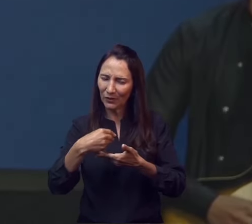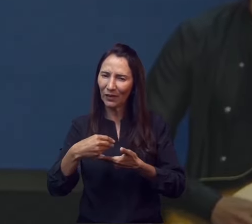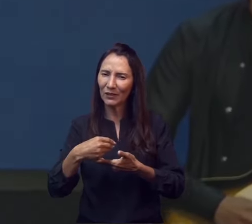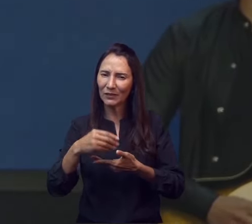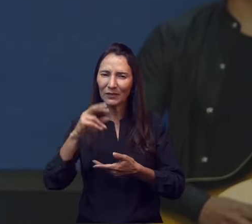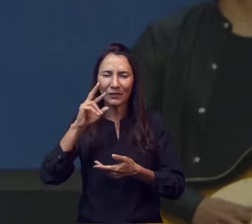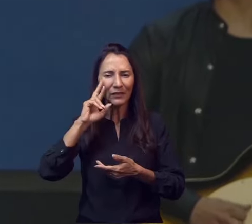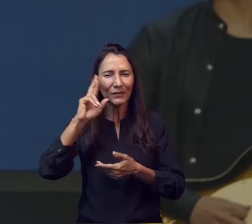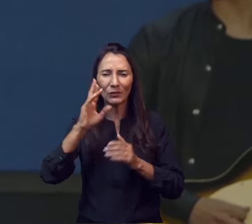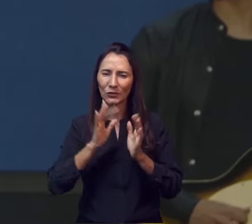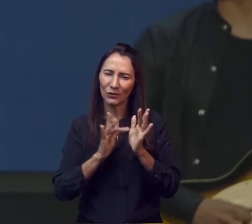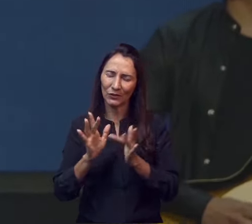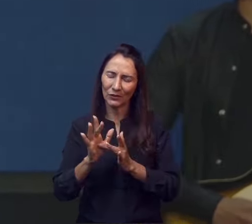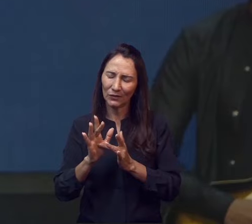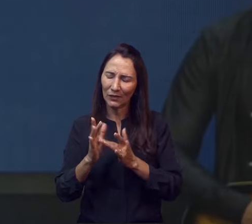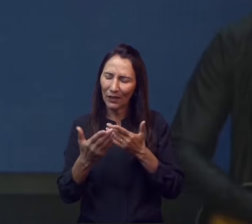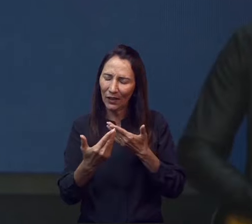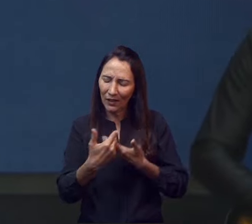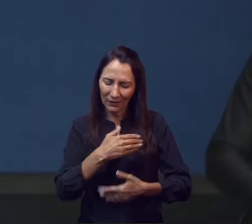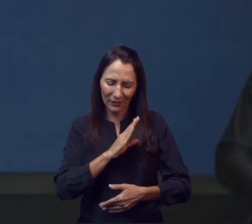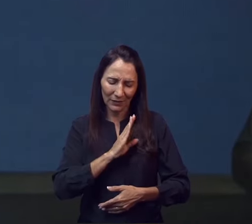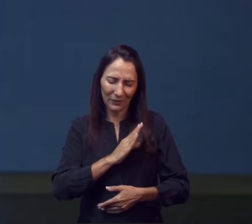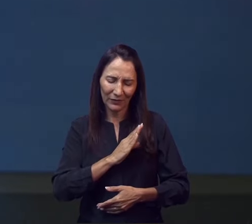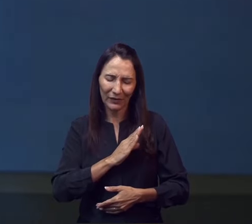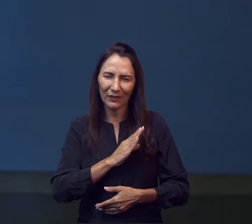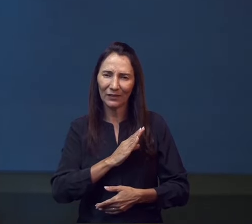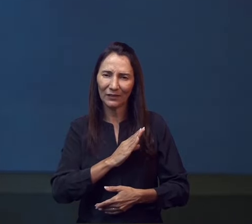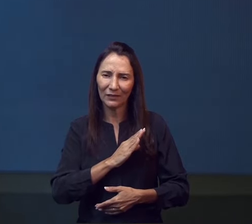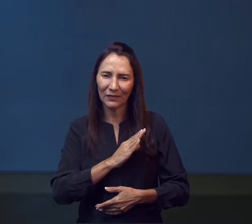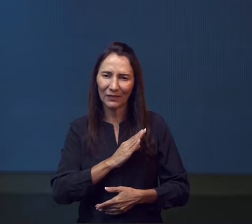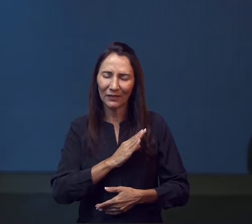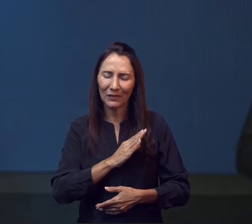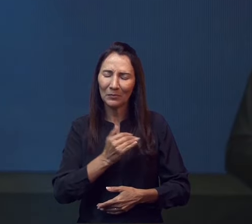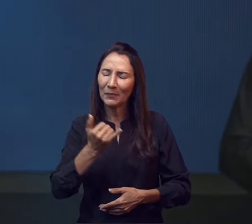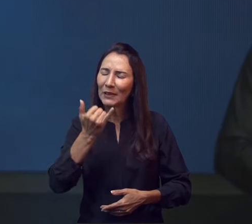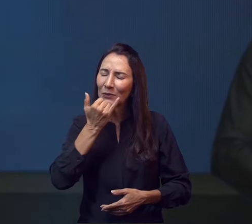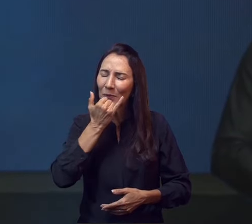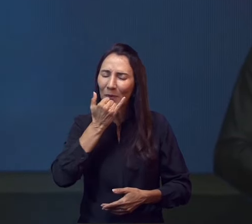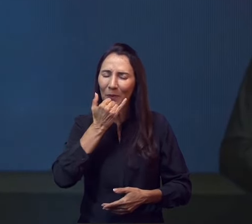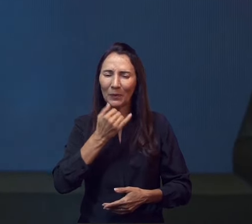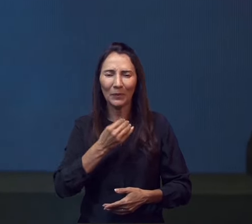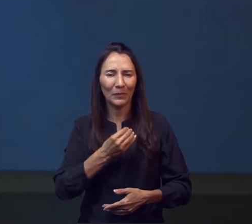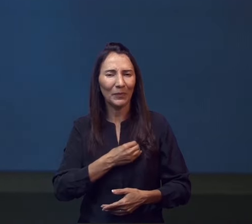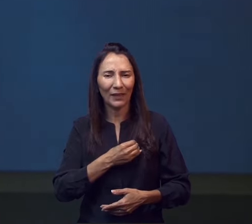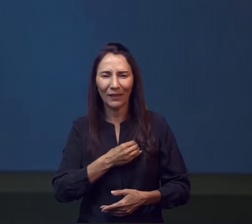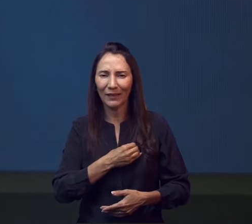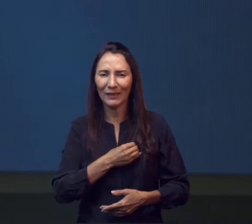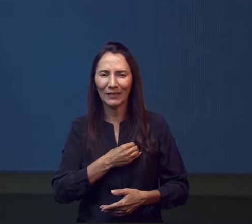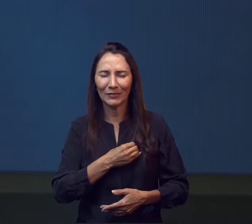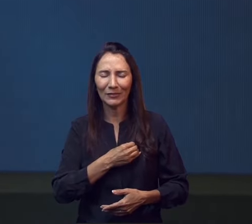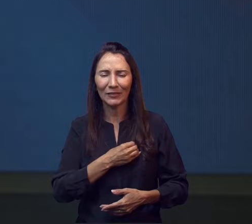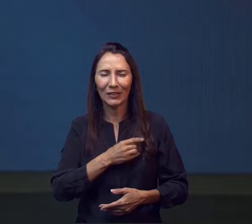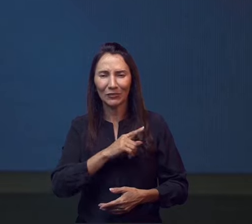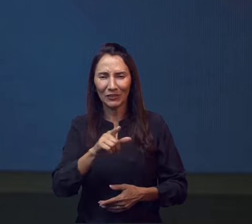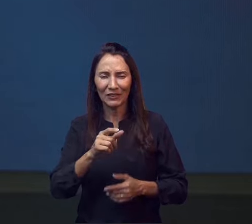tu sabe mais do que eu preciso perdoa meus pecados fale através da mente de palavras fale